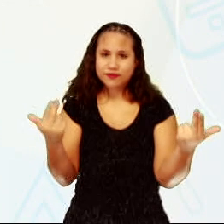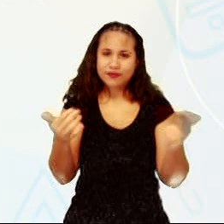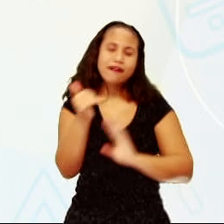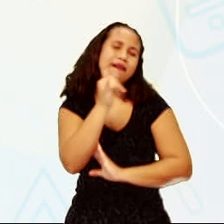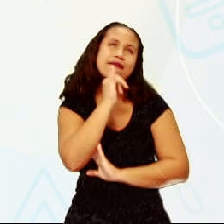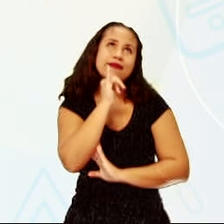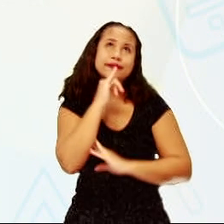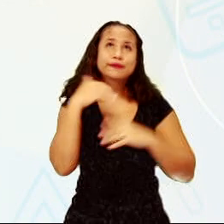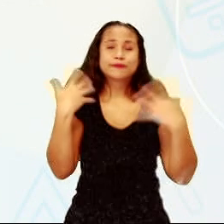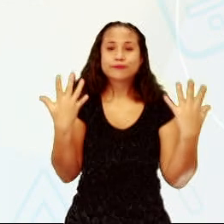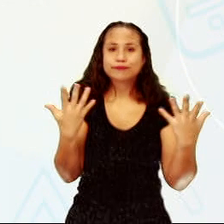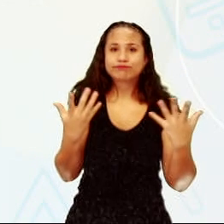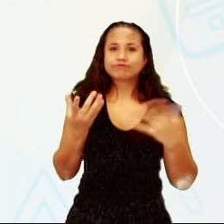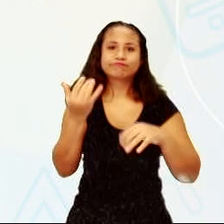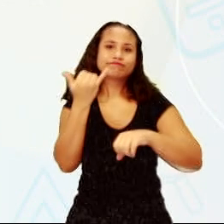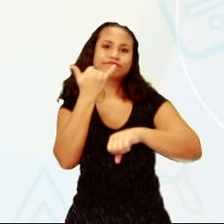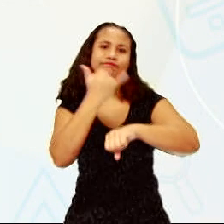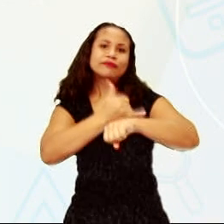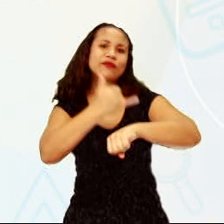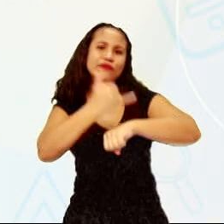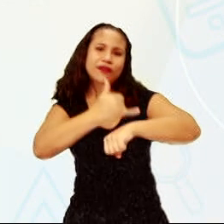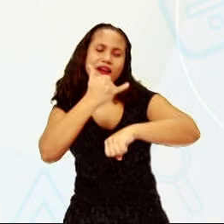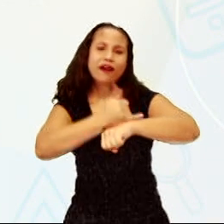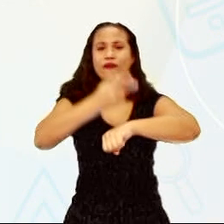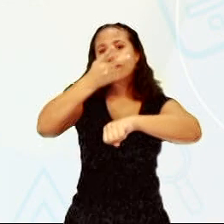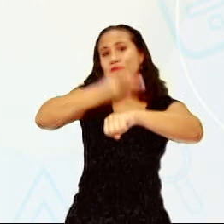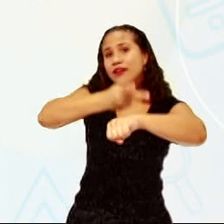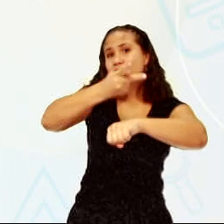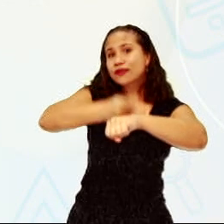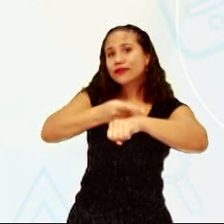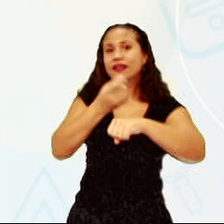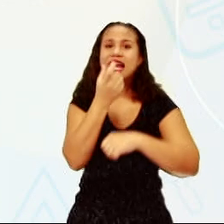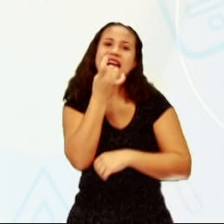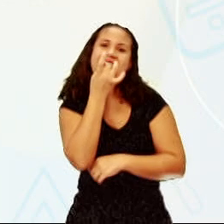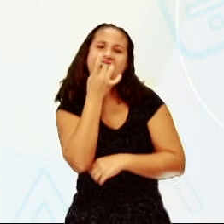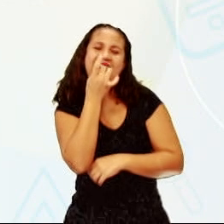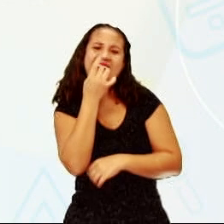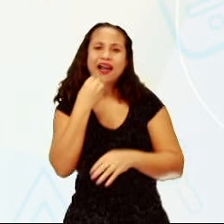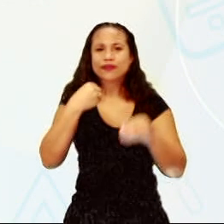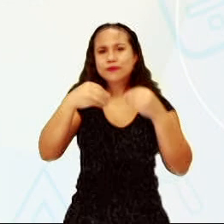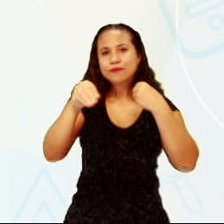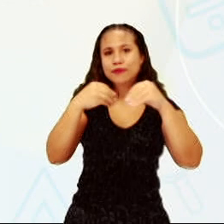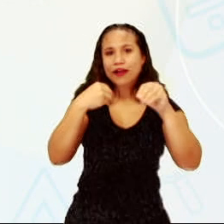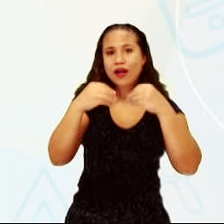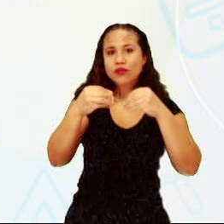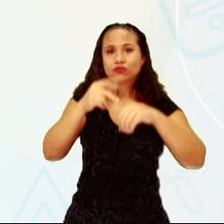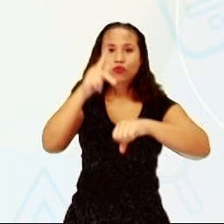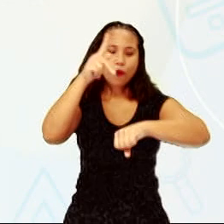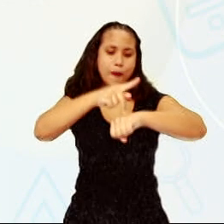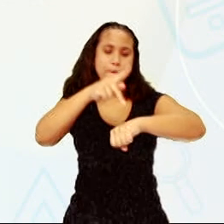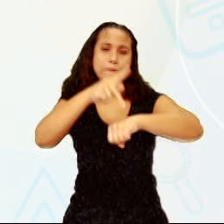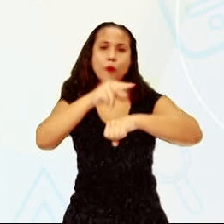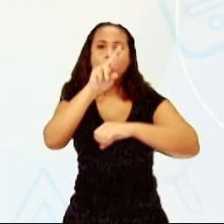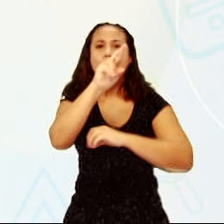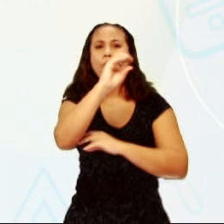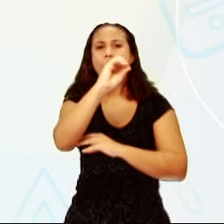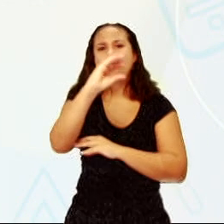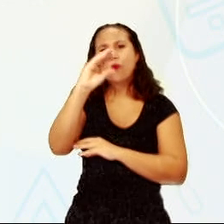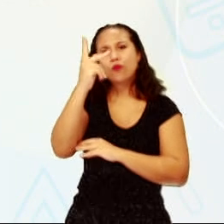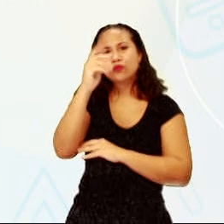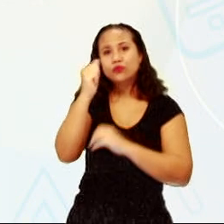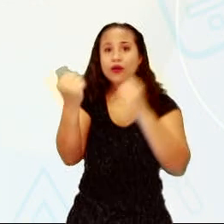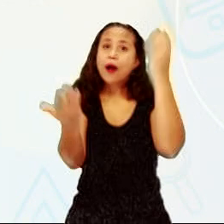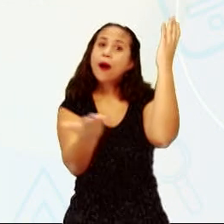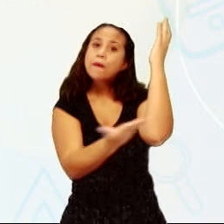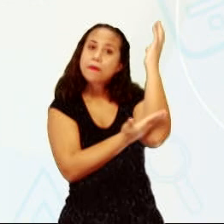Tipo de metal, de vidro, de plástico, né? A rocha é uma matéria, a madeira